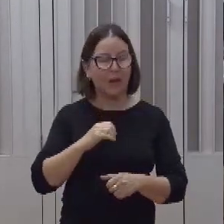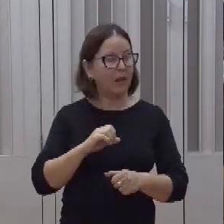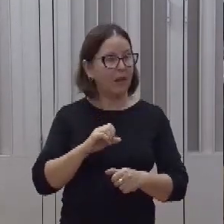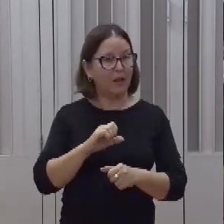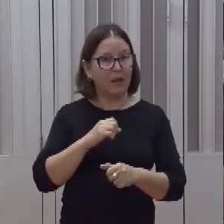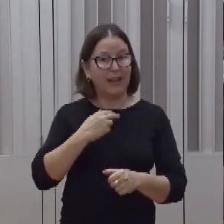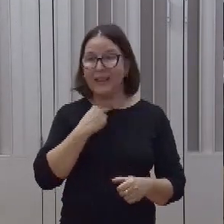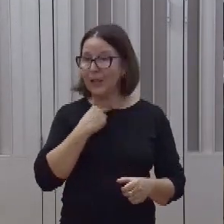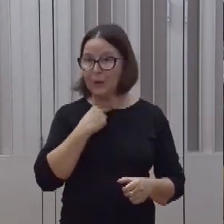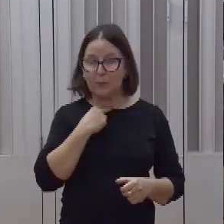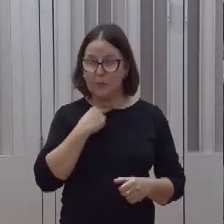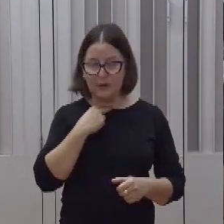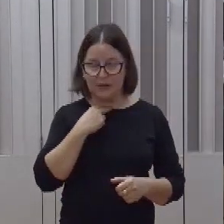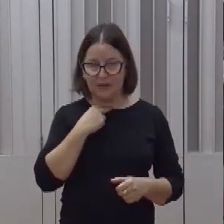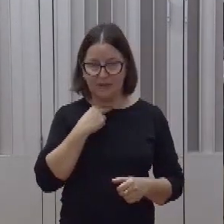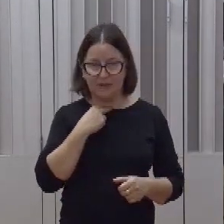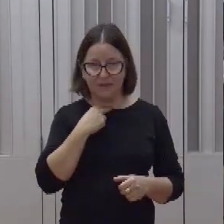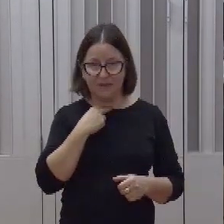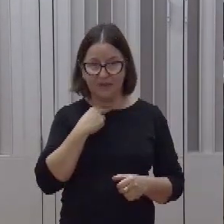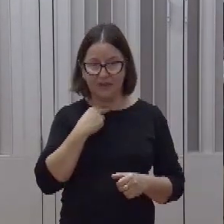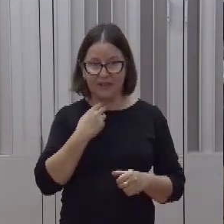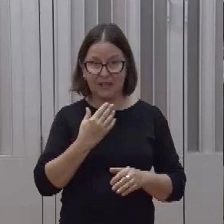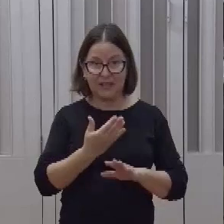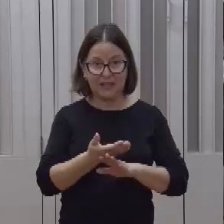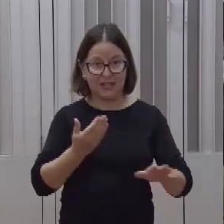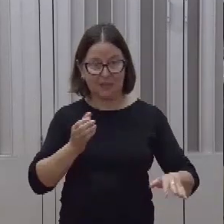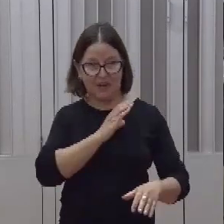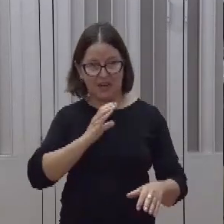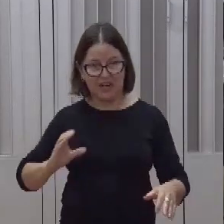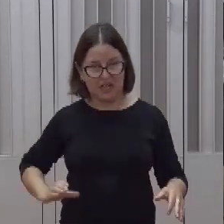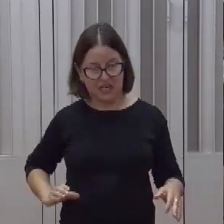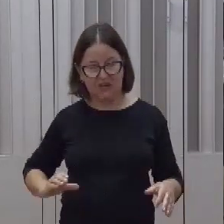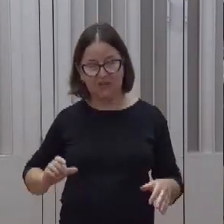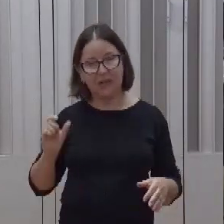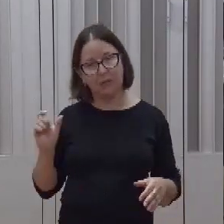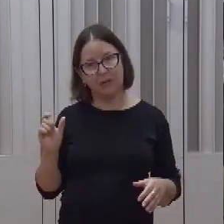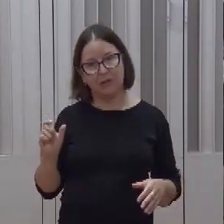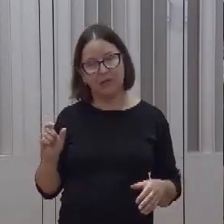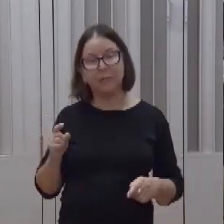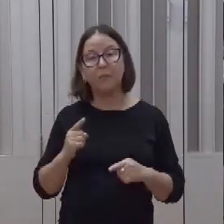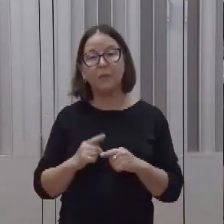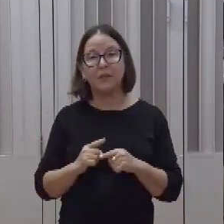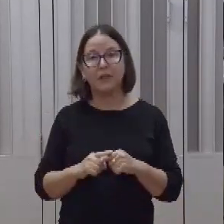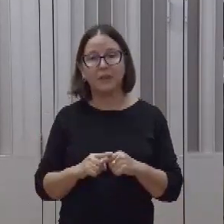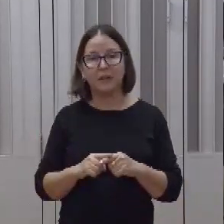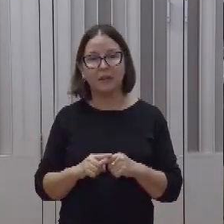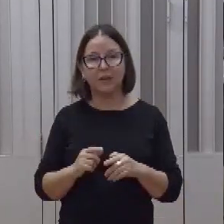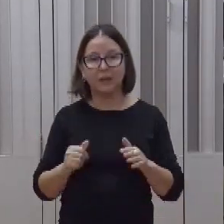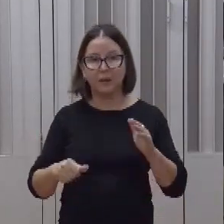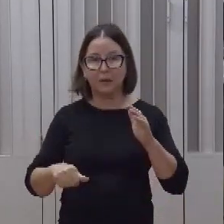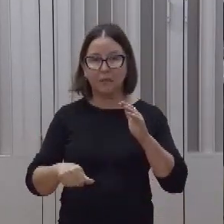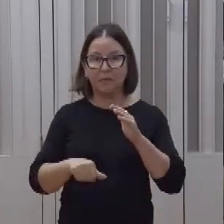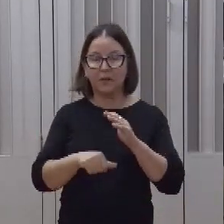Cristo da palavra, pois, em primeiro lugar, ele é a palavra.